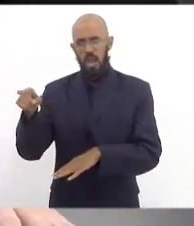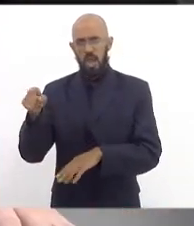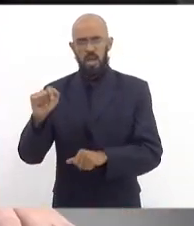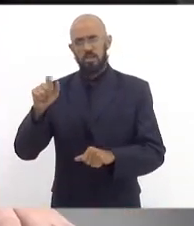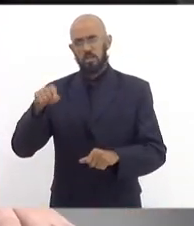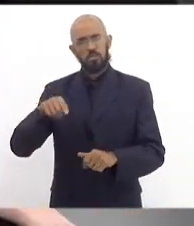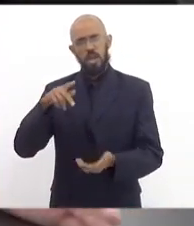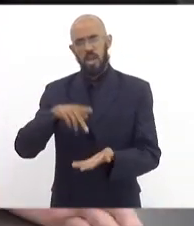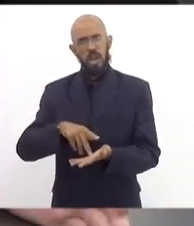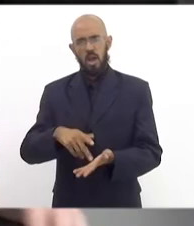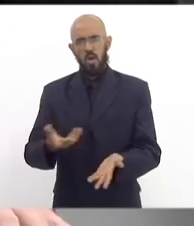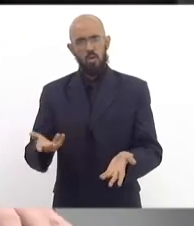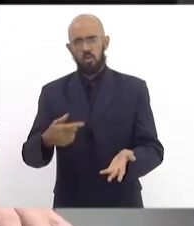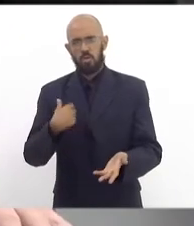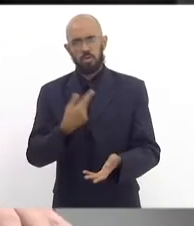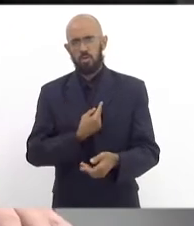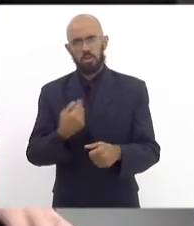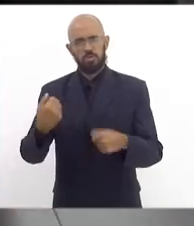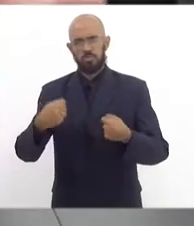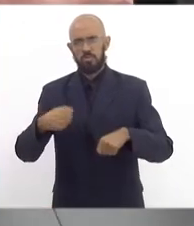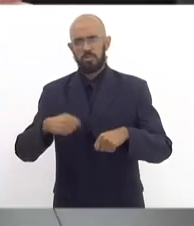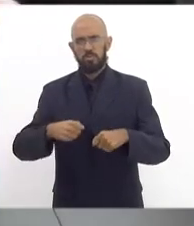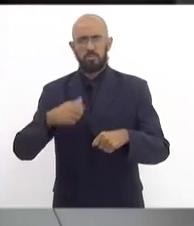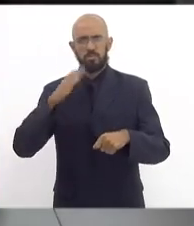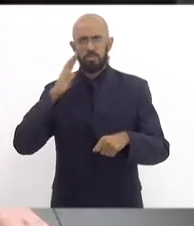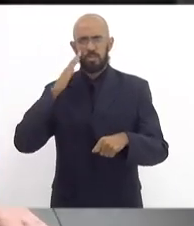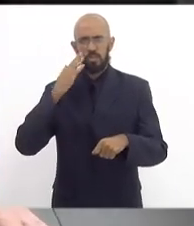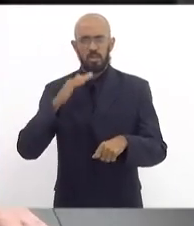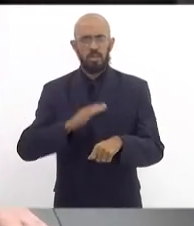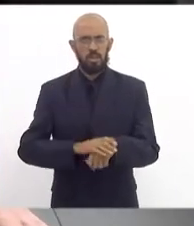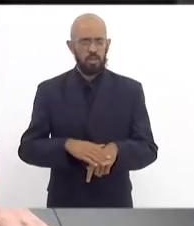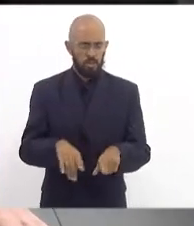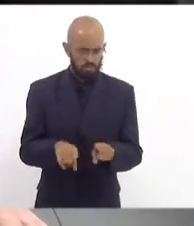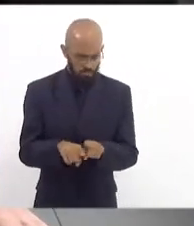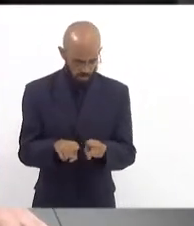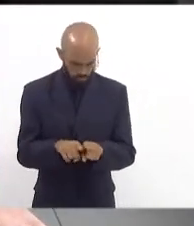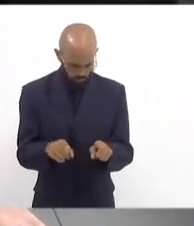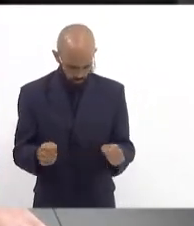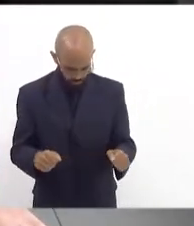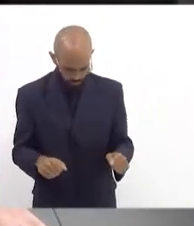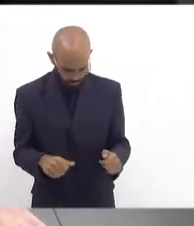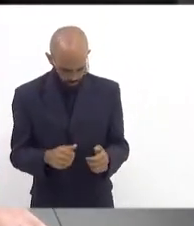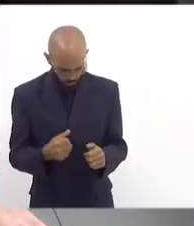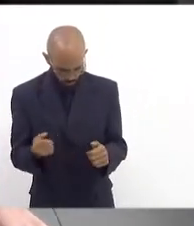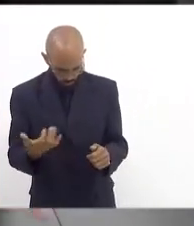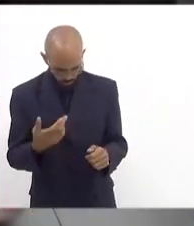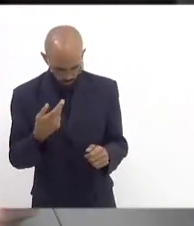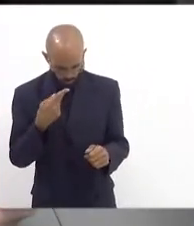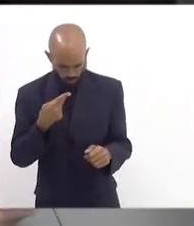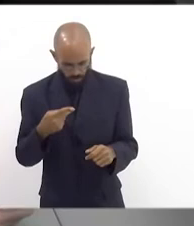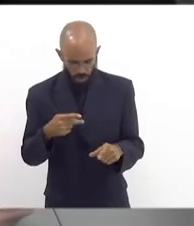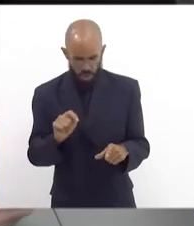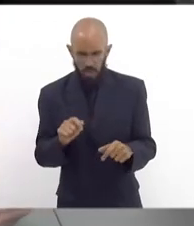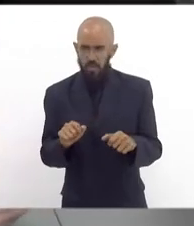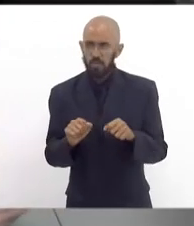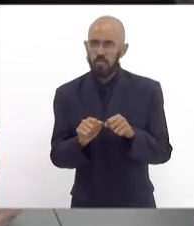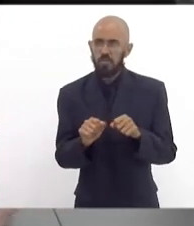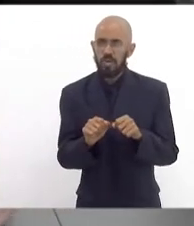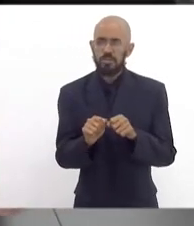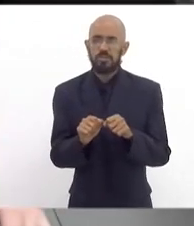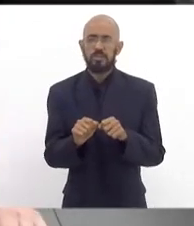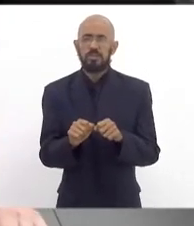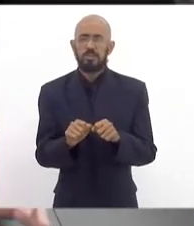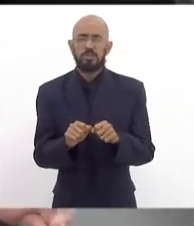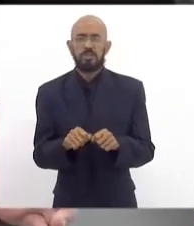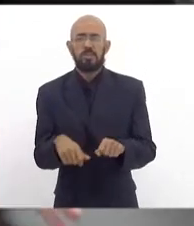Isso é o que a gente tem que ter como como um mantra e eu até entendo que quando se fala em trazer para o Rio de Janeiro